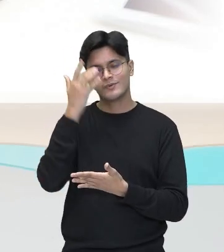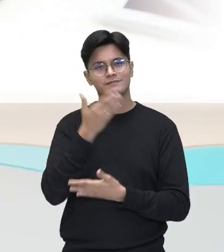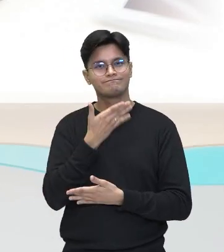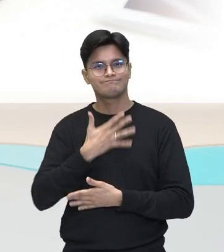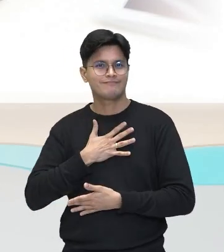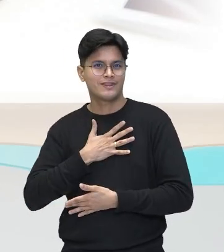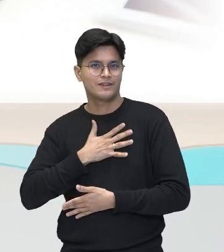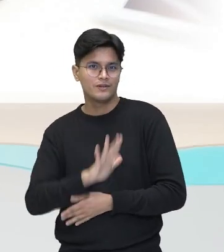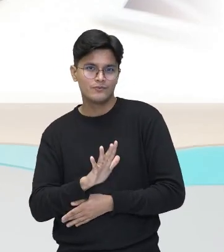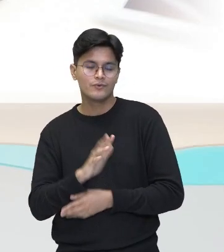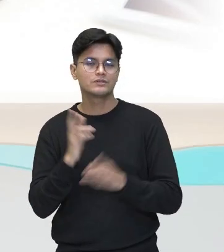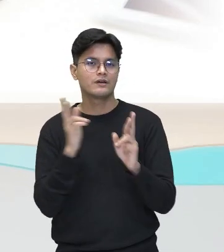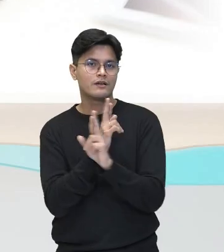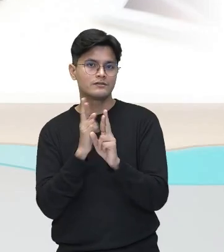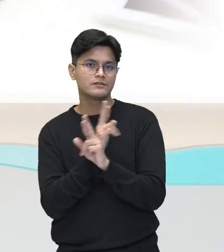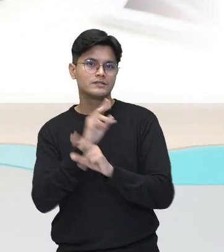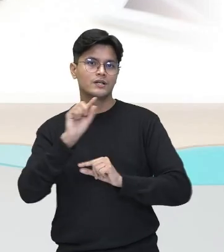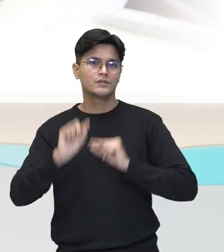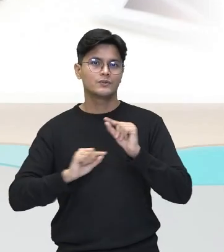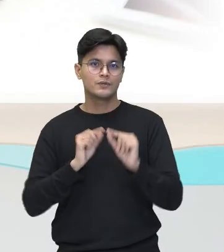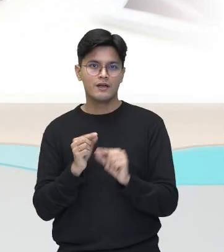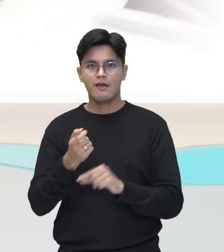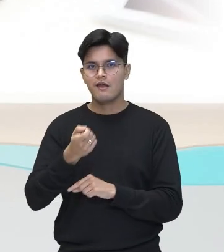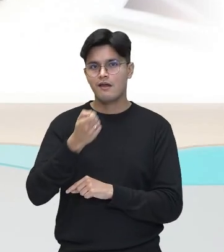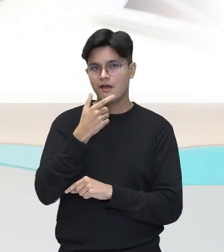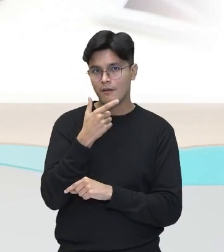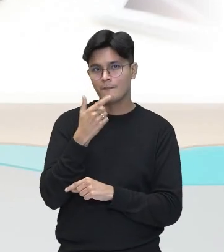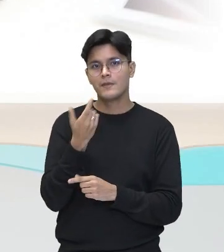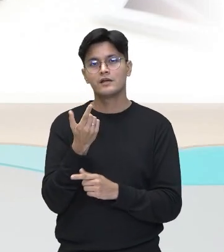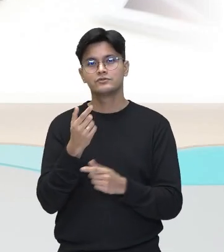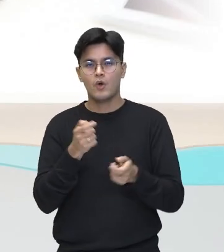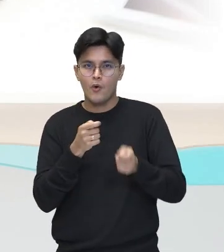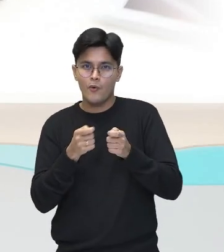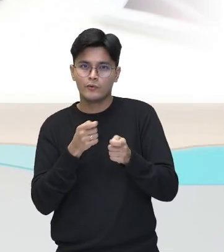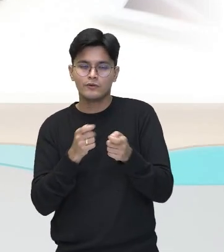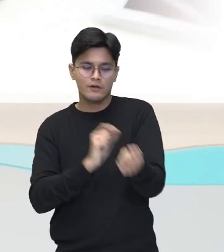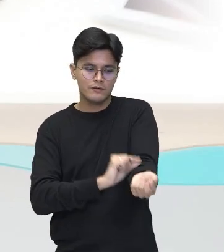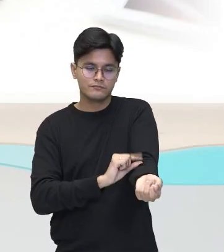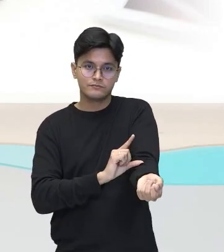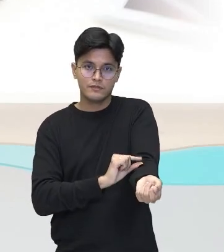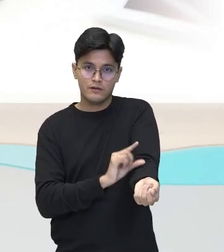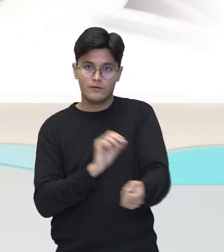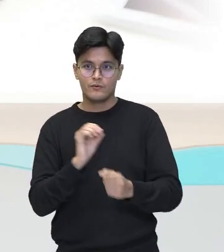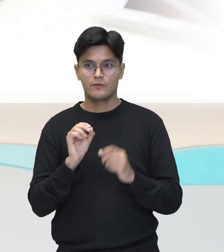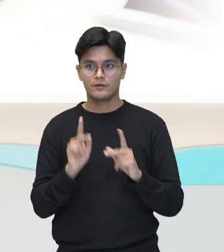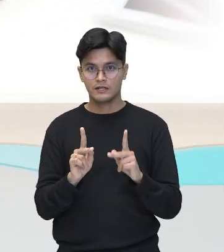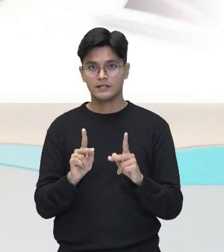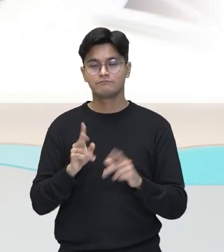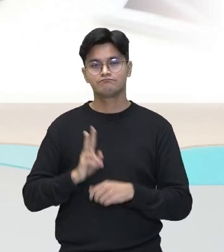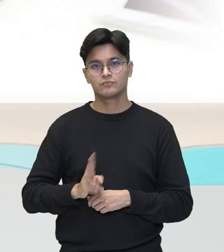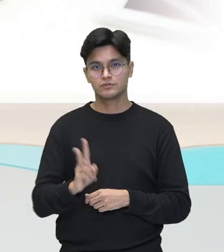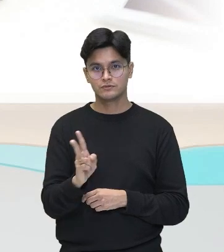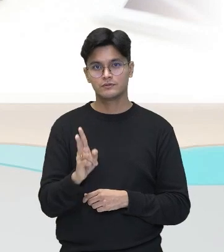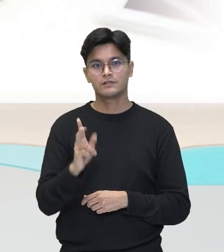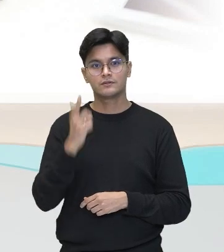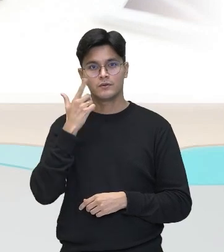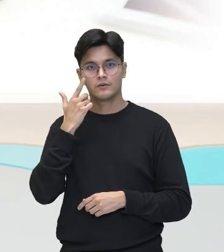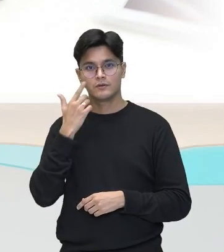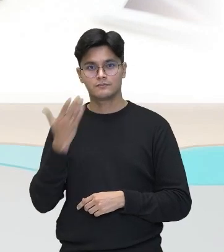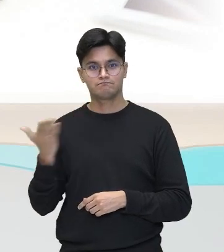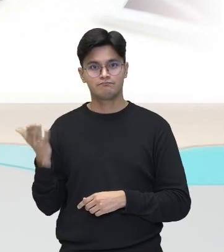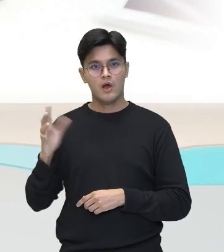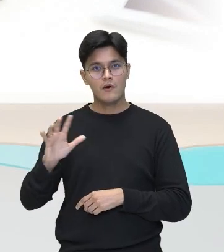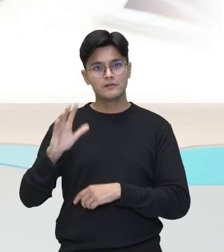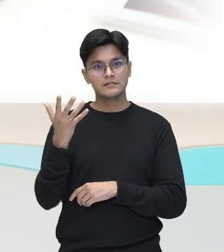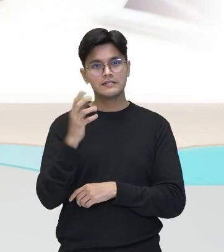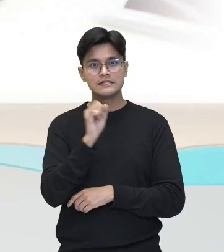tabu em relação a tomar remédio para controlar a pressão arterial. Ok, gente? Prosseguindo, vamos ver aí, ó, que ocorre quando